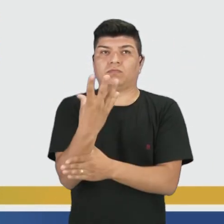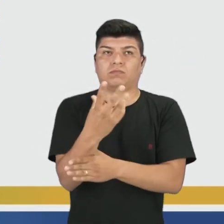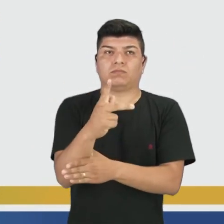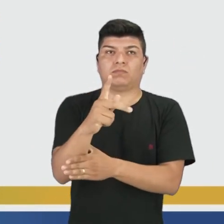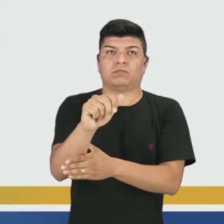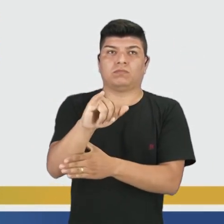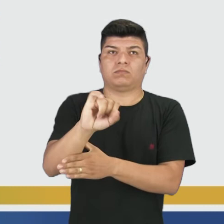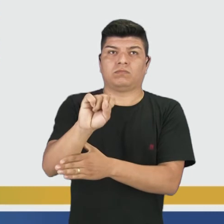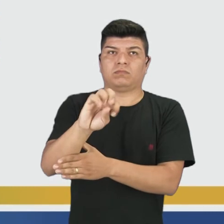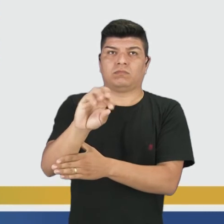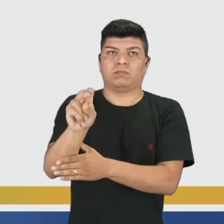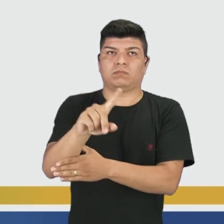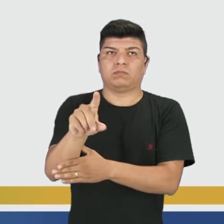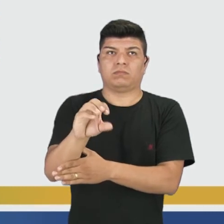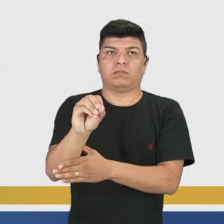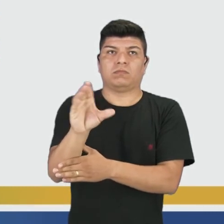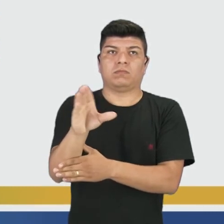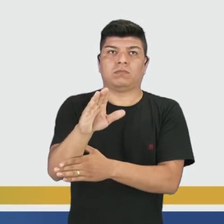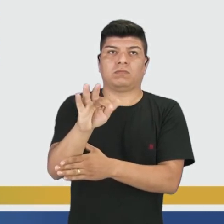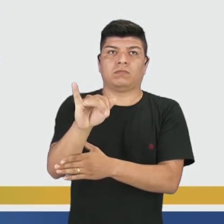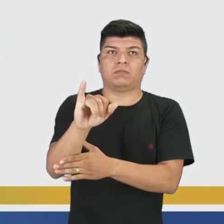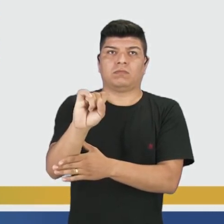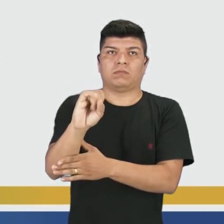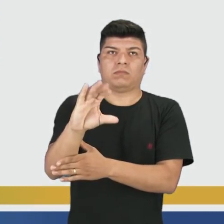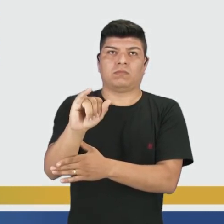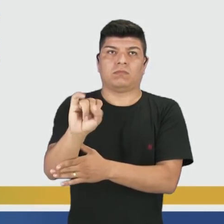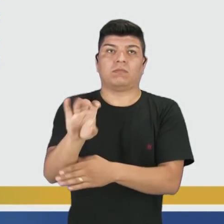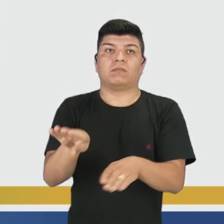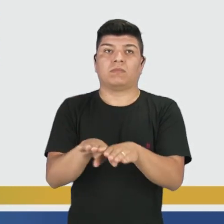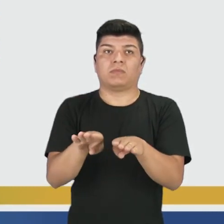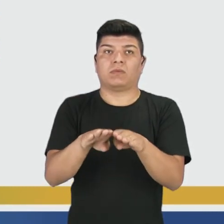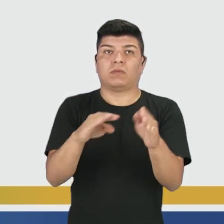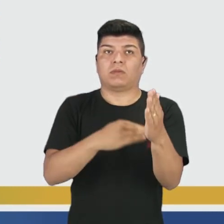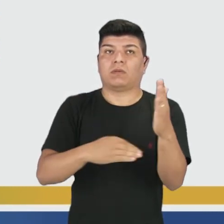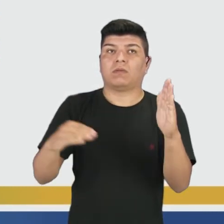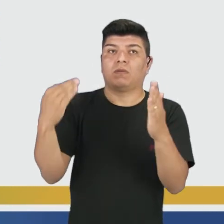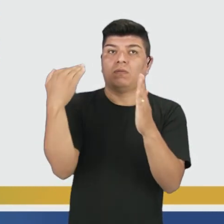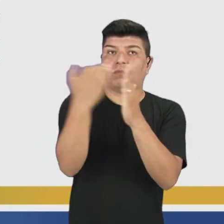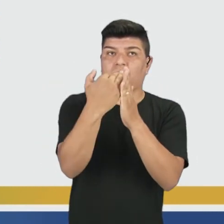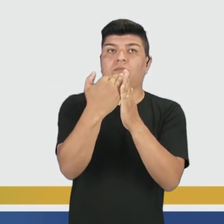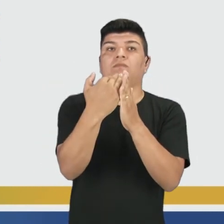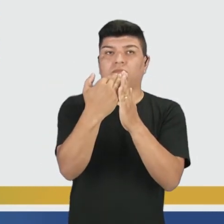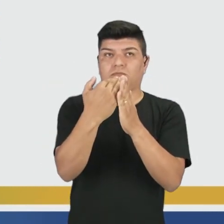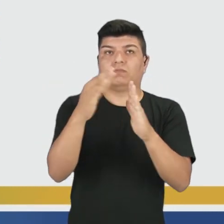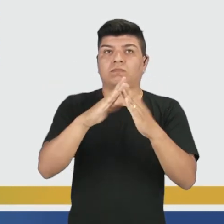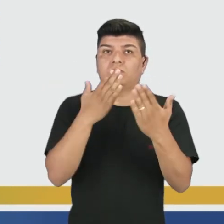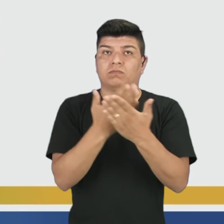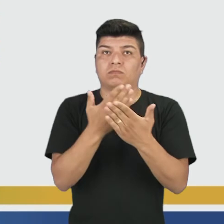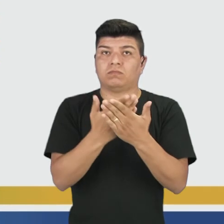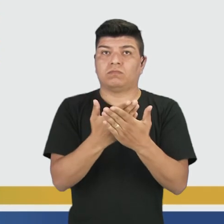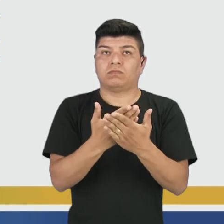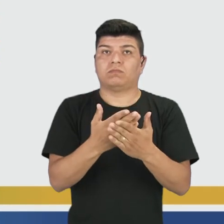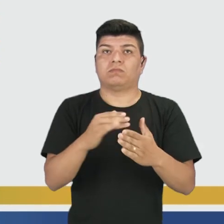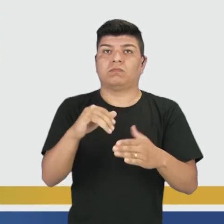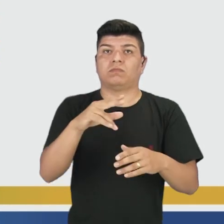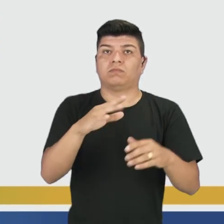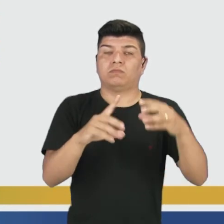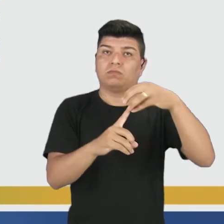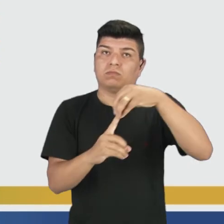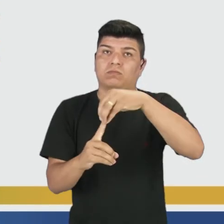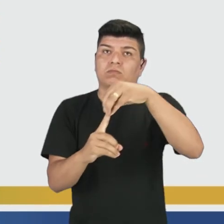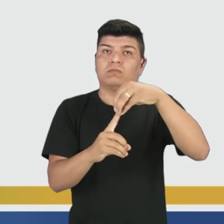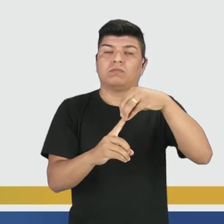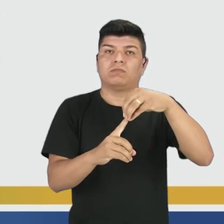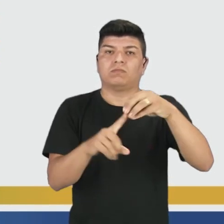de paraísos fiscais. E por último, alto nível de escolaridade e uma concentração de renda igualitária.